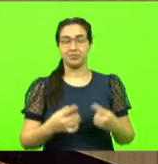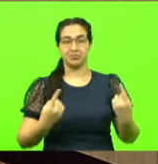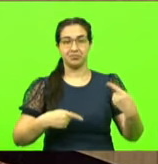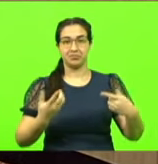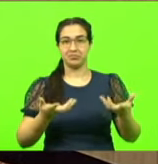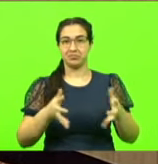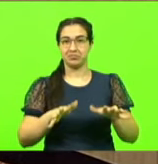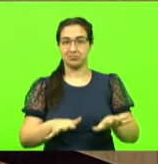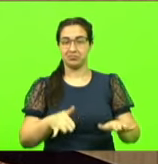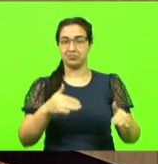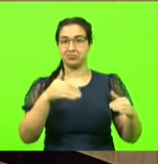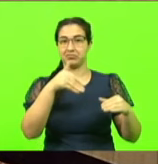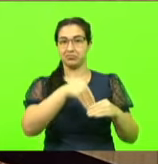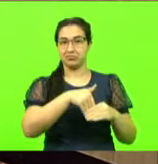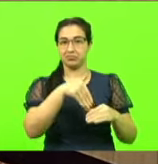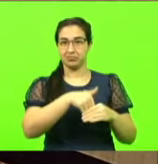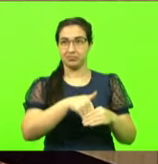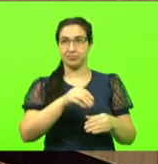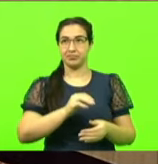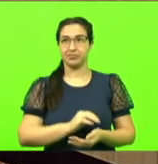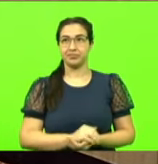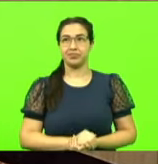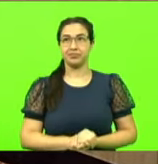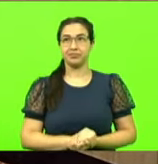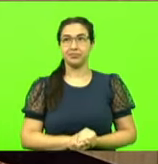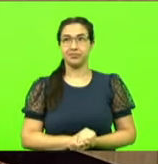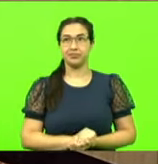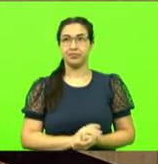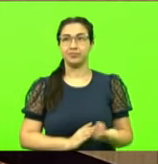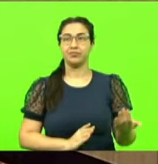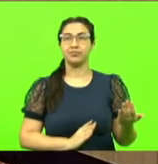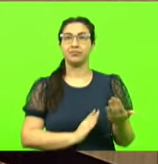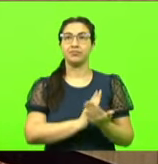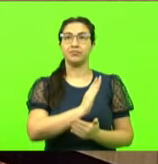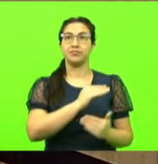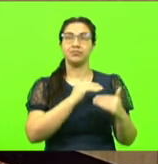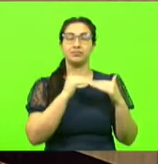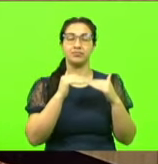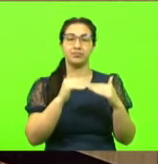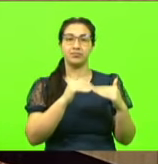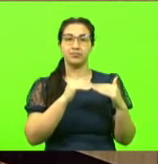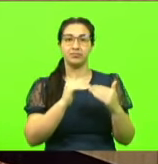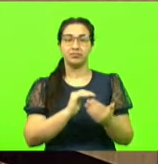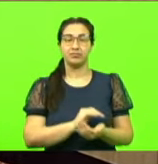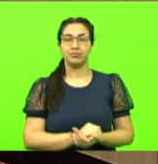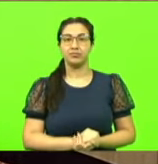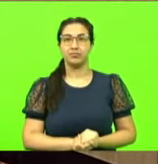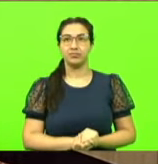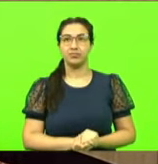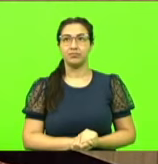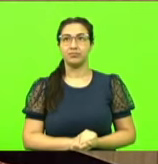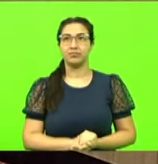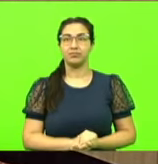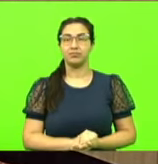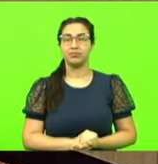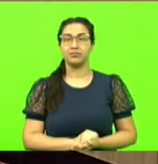discutir, em votação. Deputados que aprovam, permaneçam como se encontram. Aprovado por unanimidade. Presidente, pela